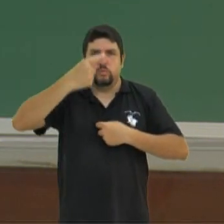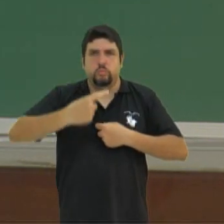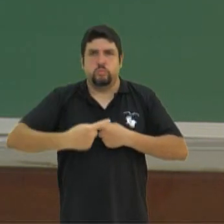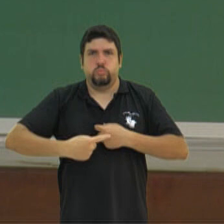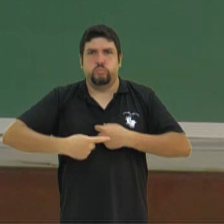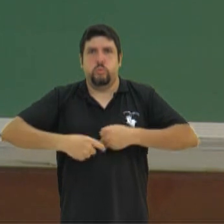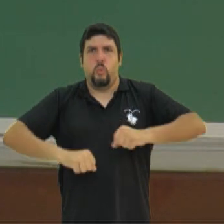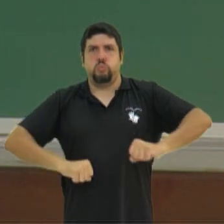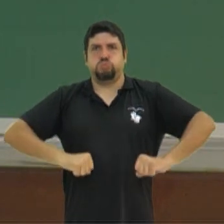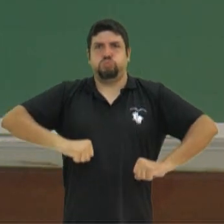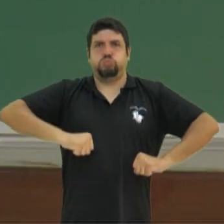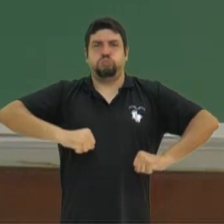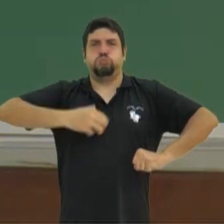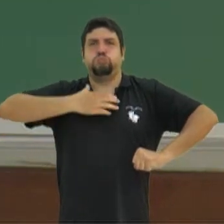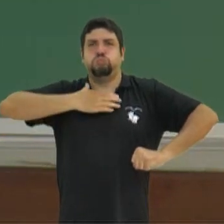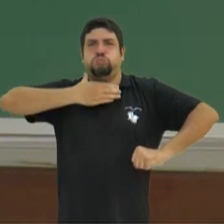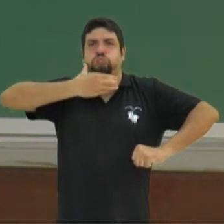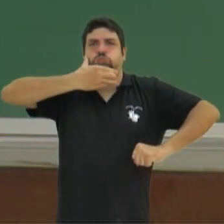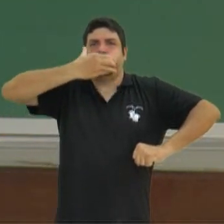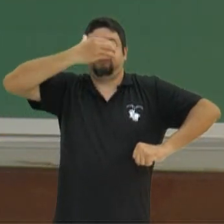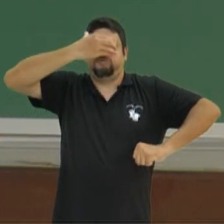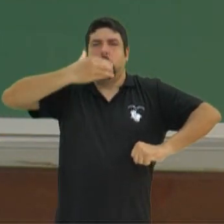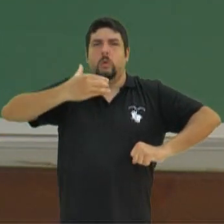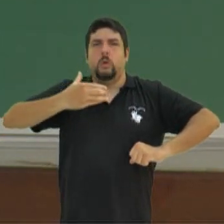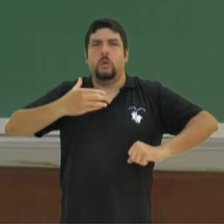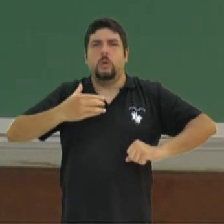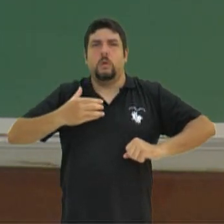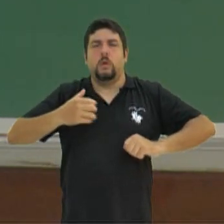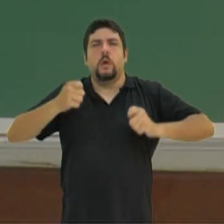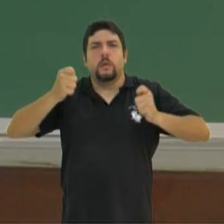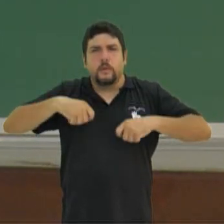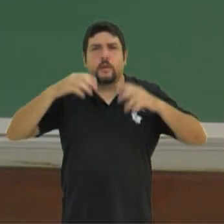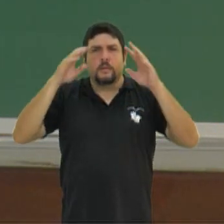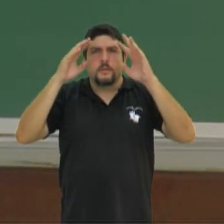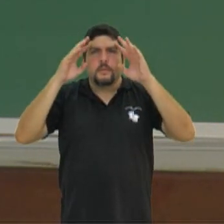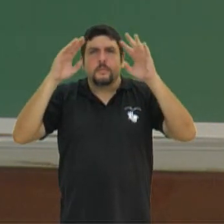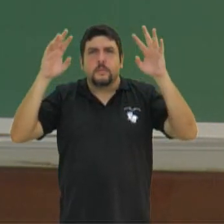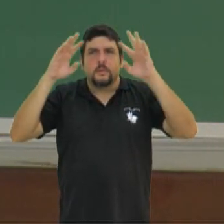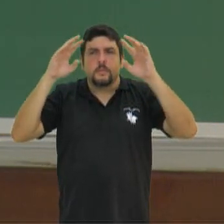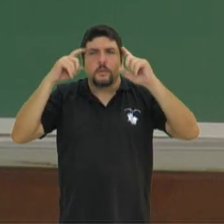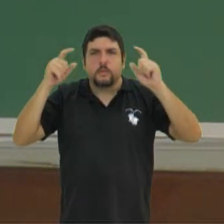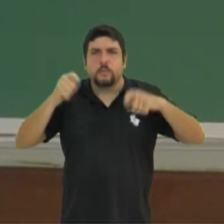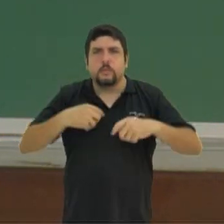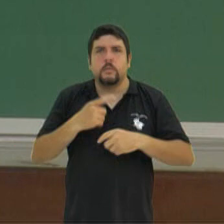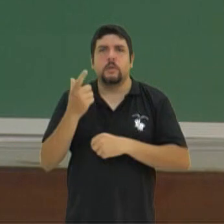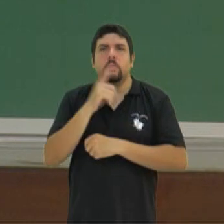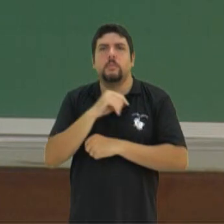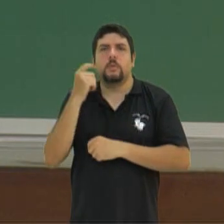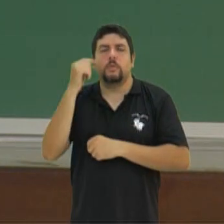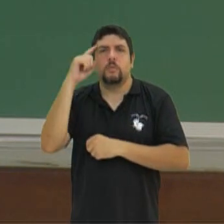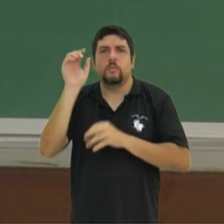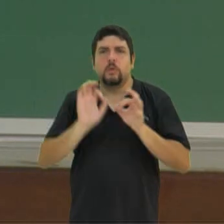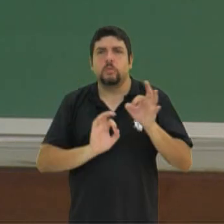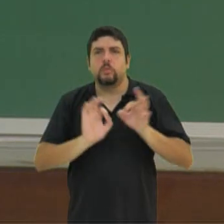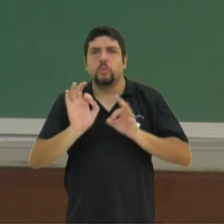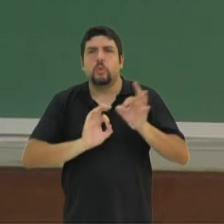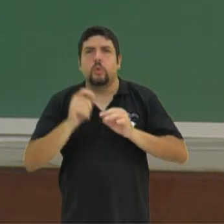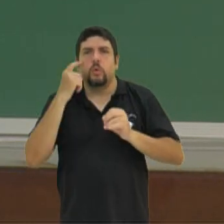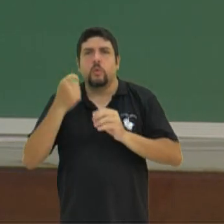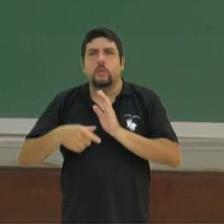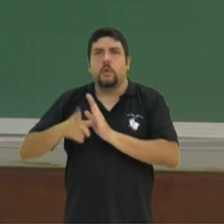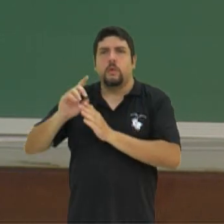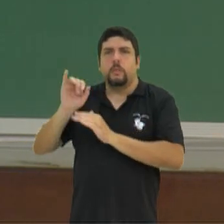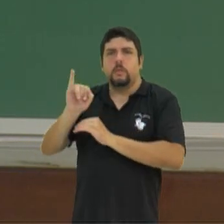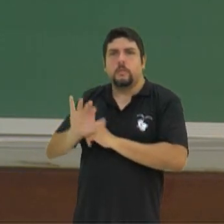de girafa. Por quê? Porque a gente tem essa capacidade, a nossa imaginação vai longe, né? A gente consegue reunir imagens